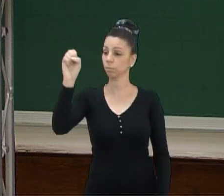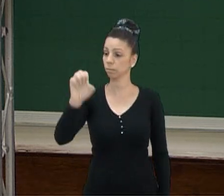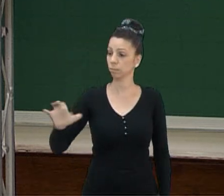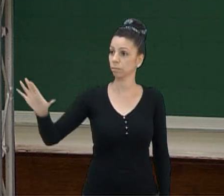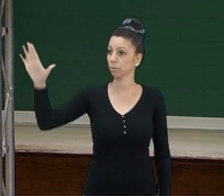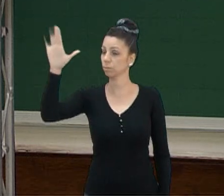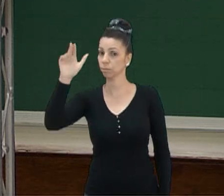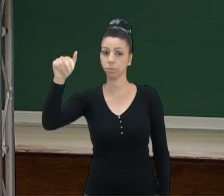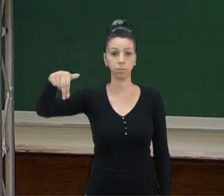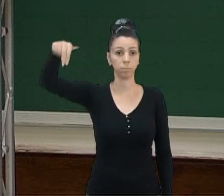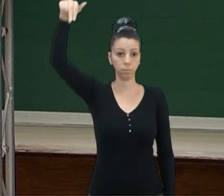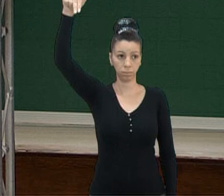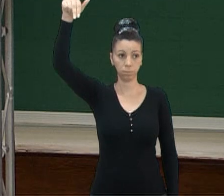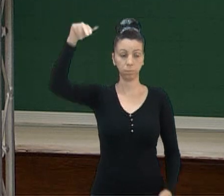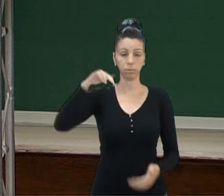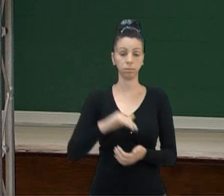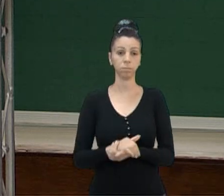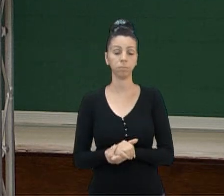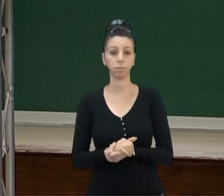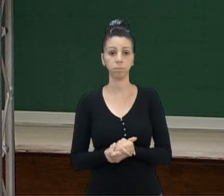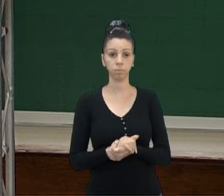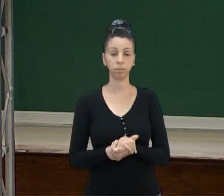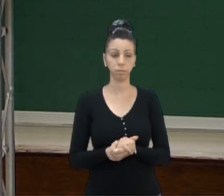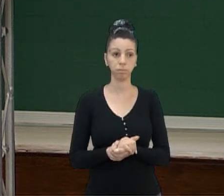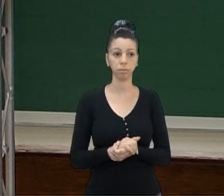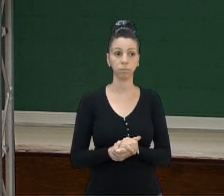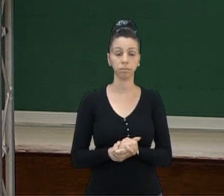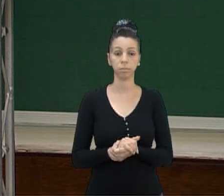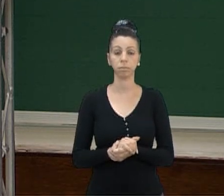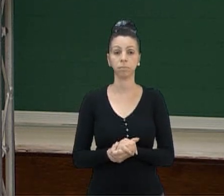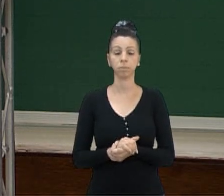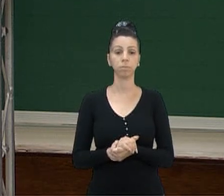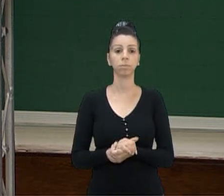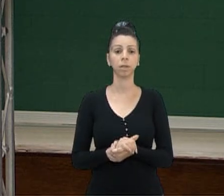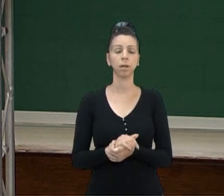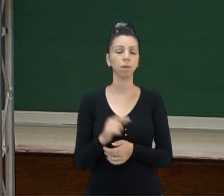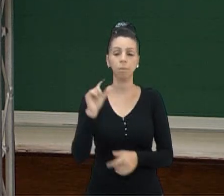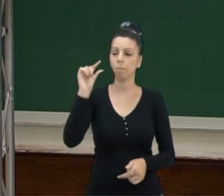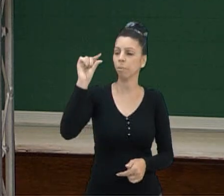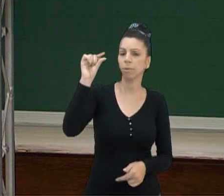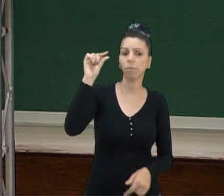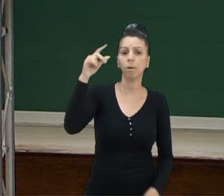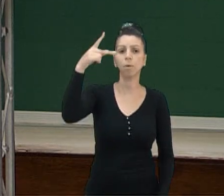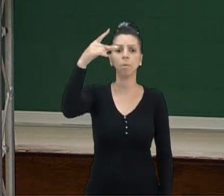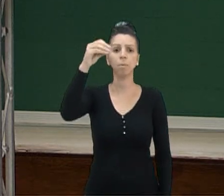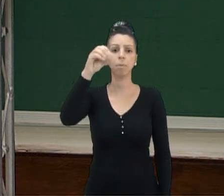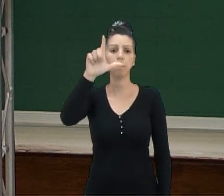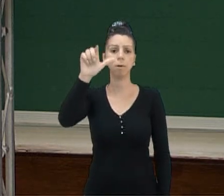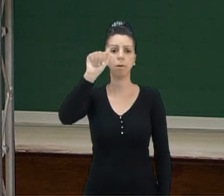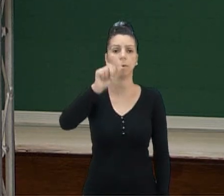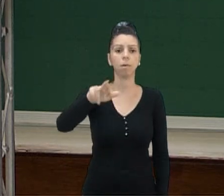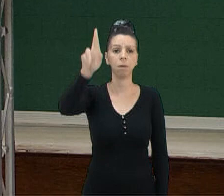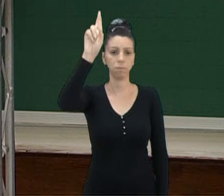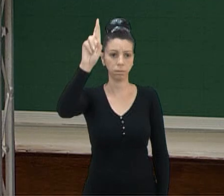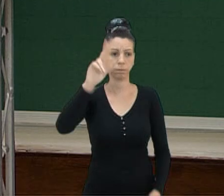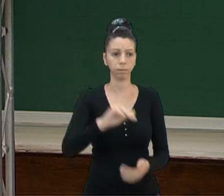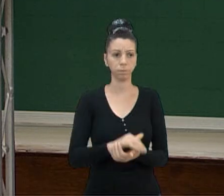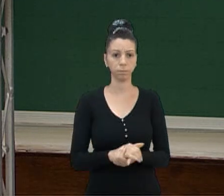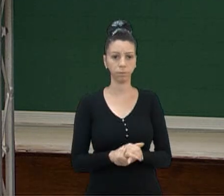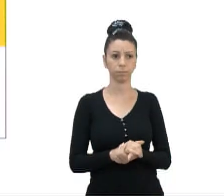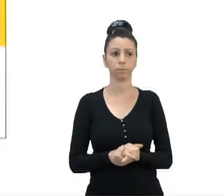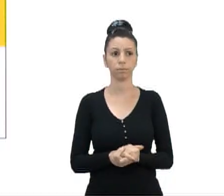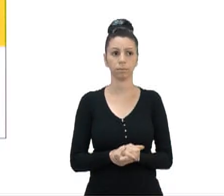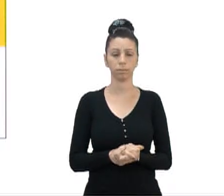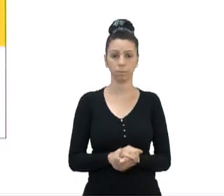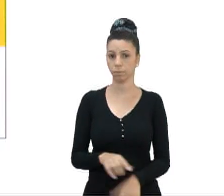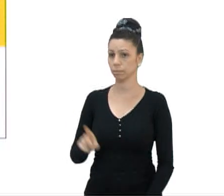no hemisfério norte, quase totalmente na zona temperada e uma pequena porção ali na zona polar.